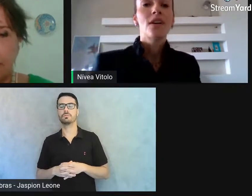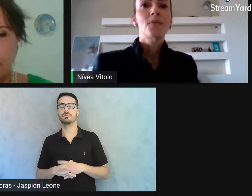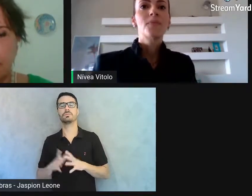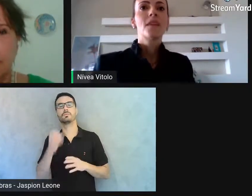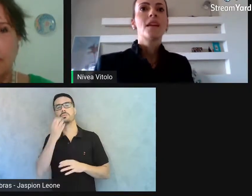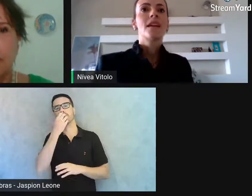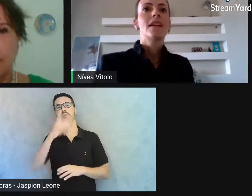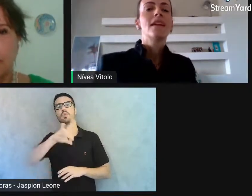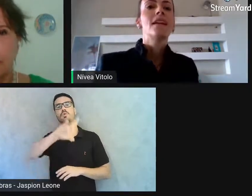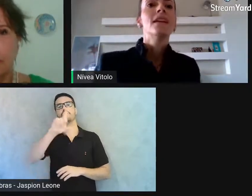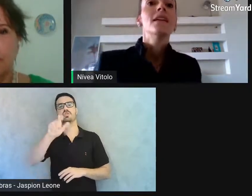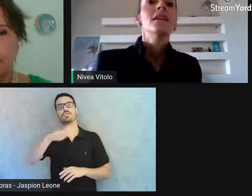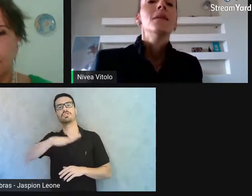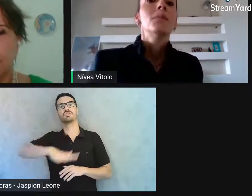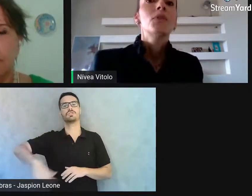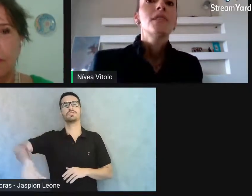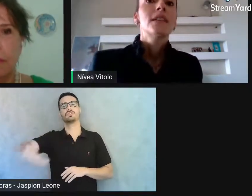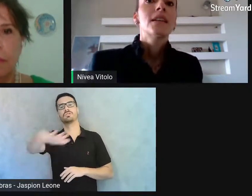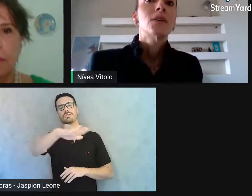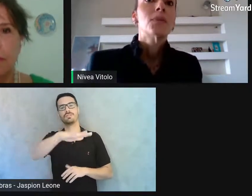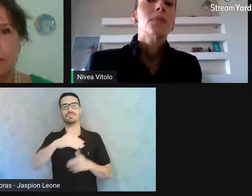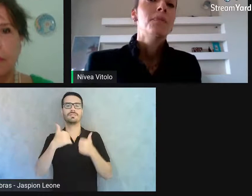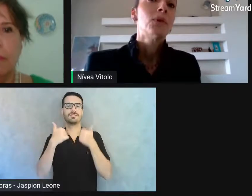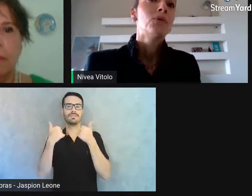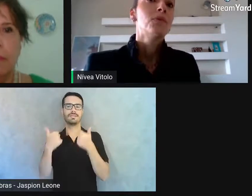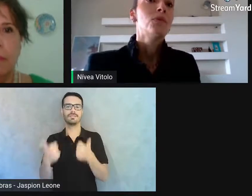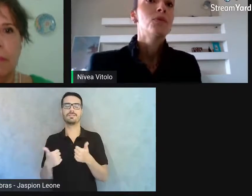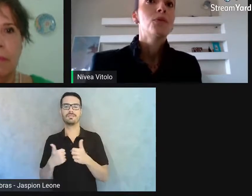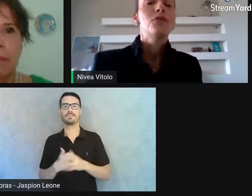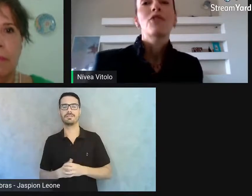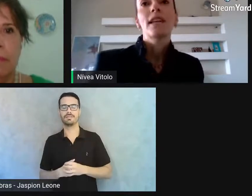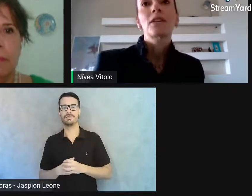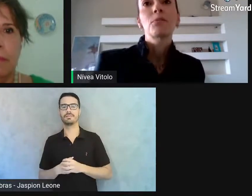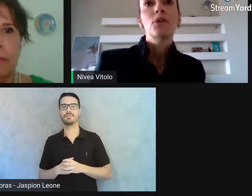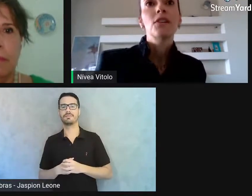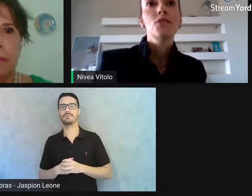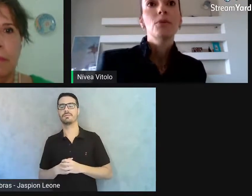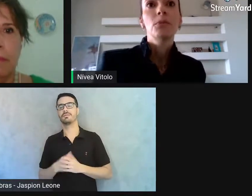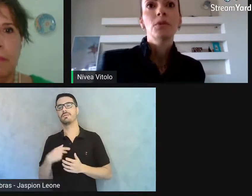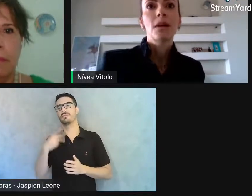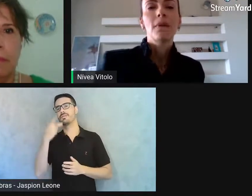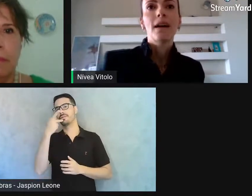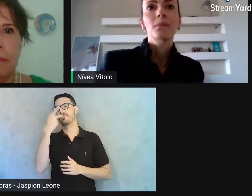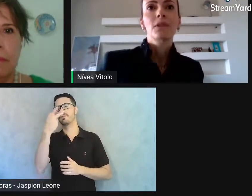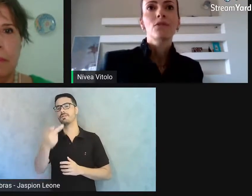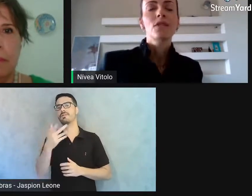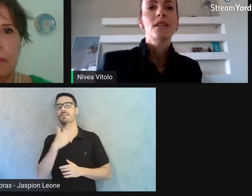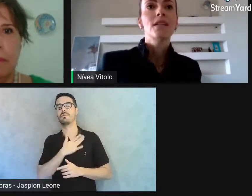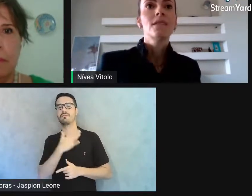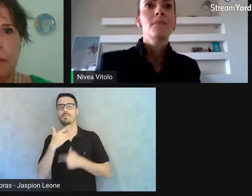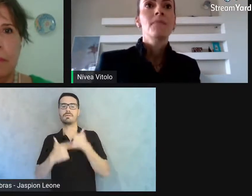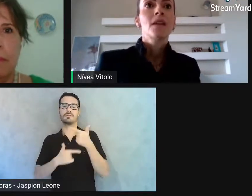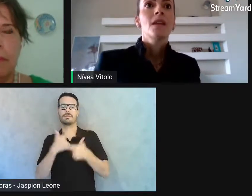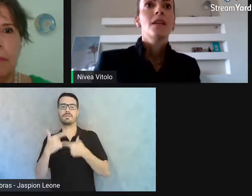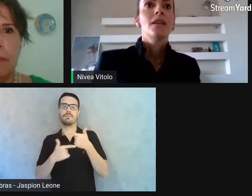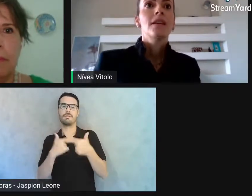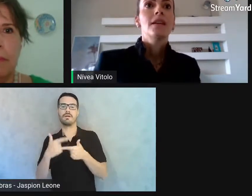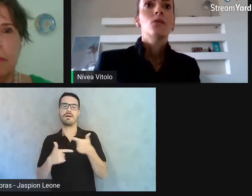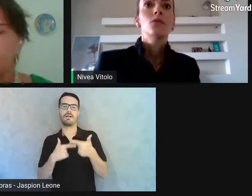Bom dia, pessoal. Pois então, vou falar aqui um pouquinho sobre o meu trabalho para